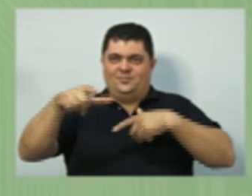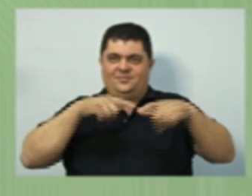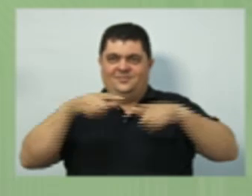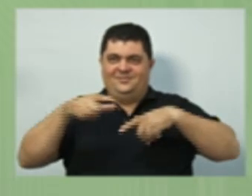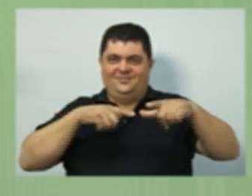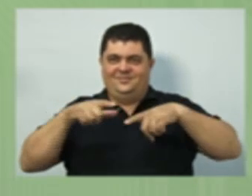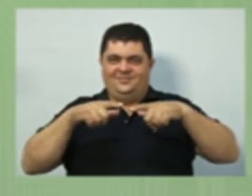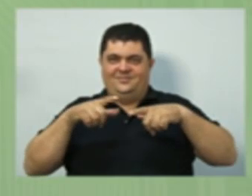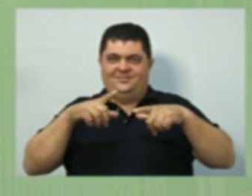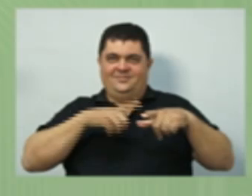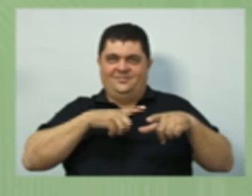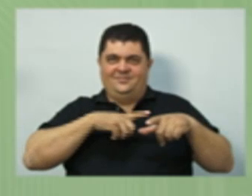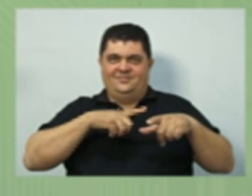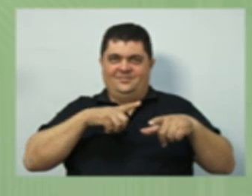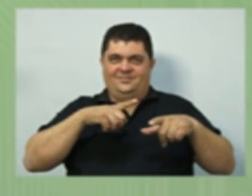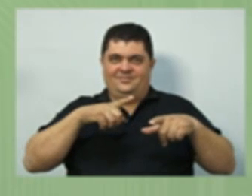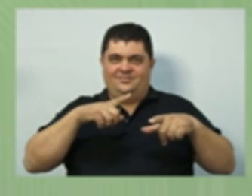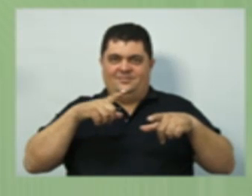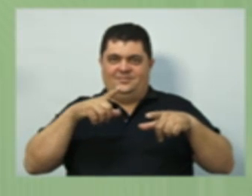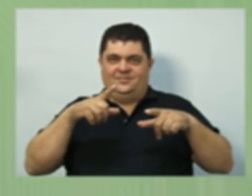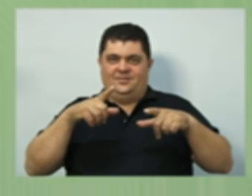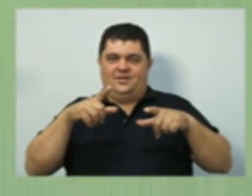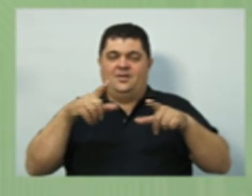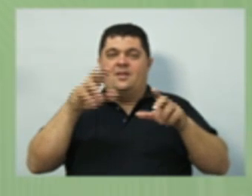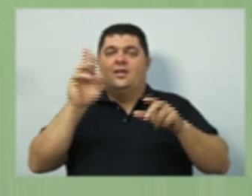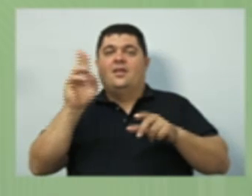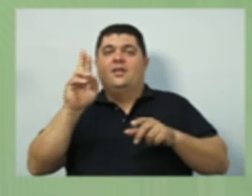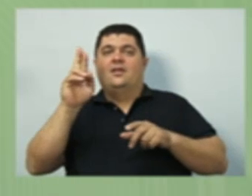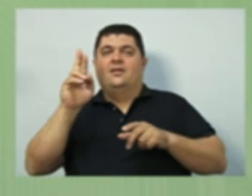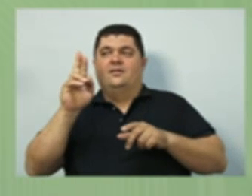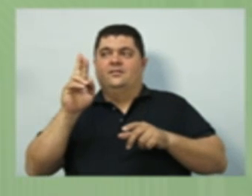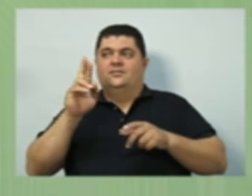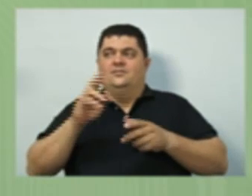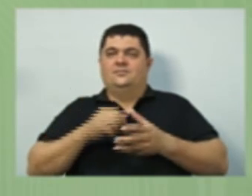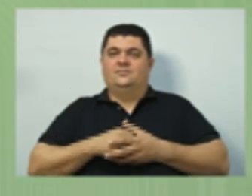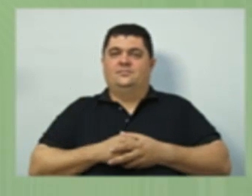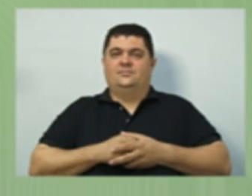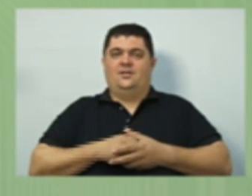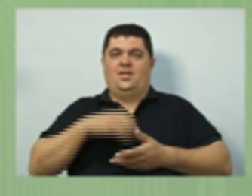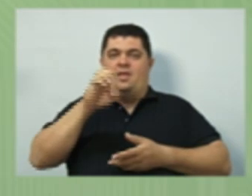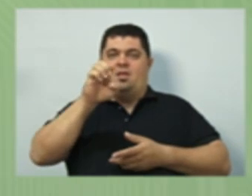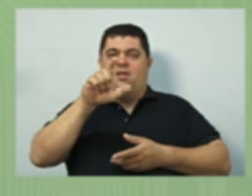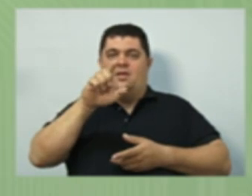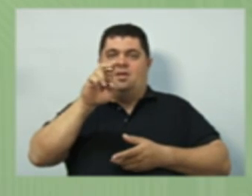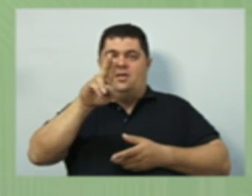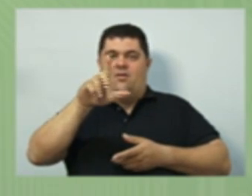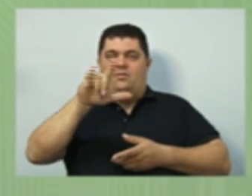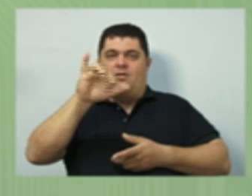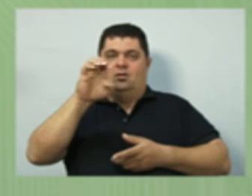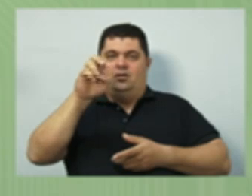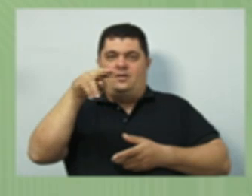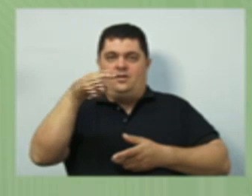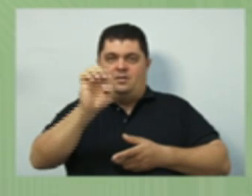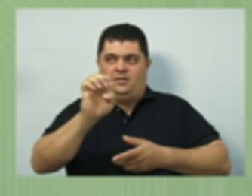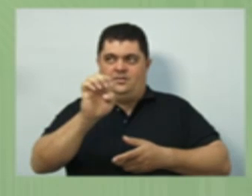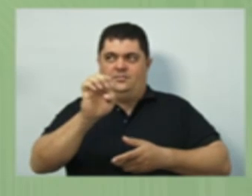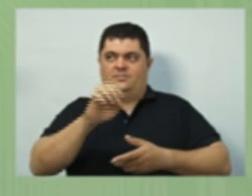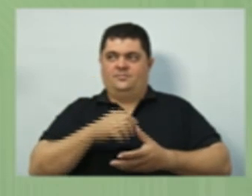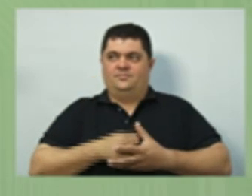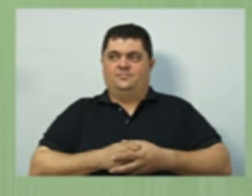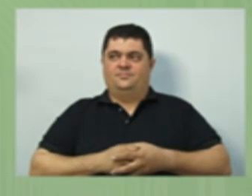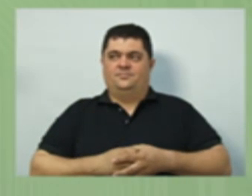e as nossas credenciais. Quem somos? Eu sou Euliene, só um